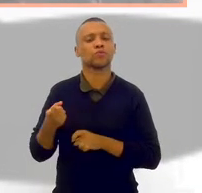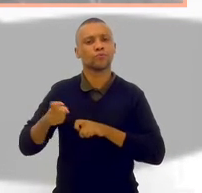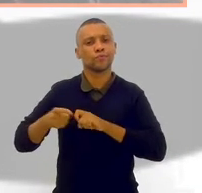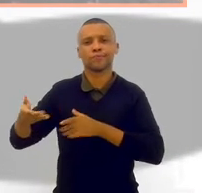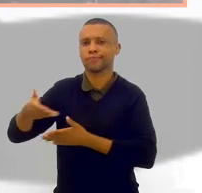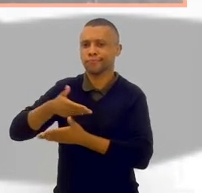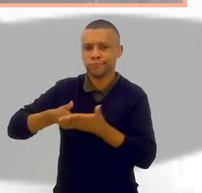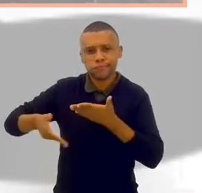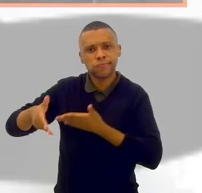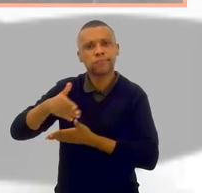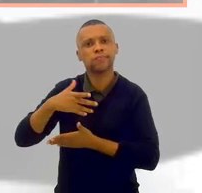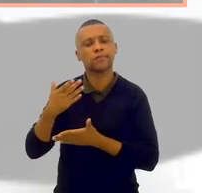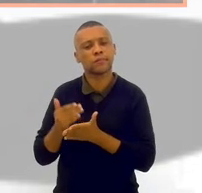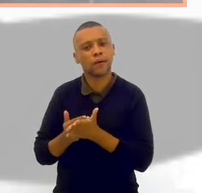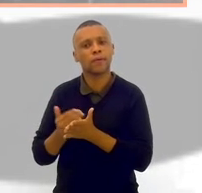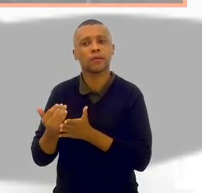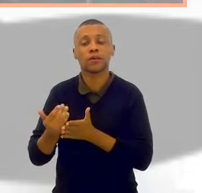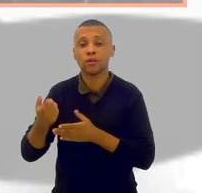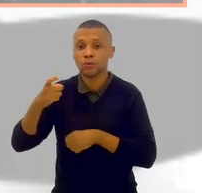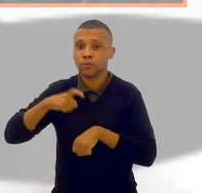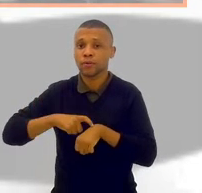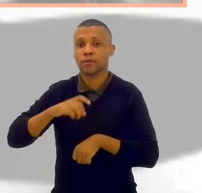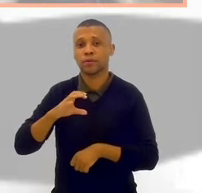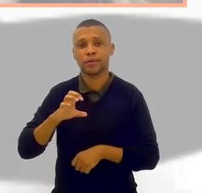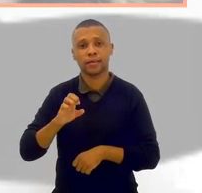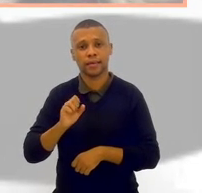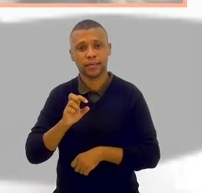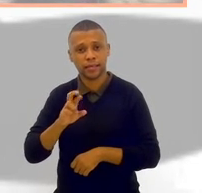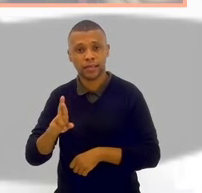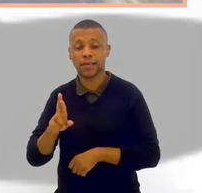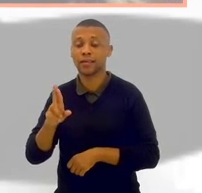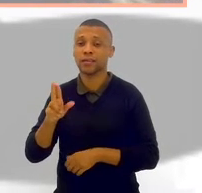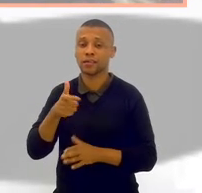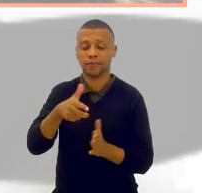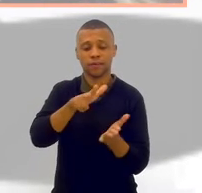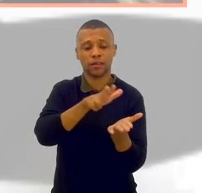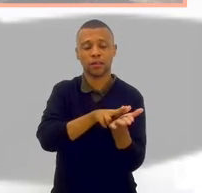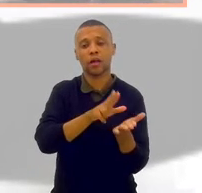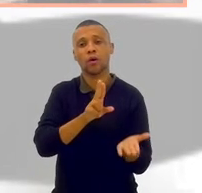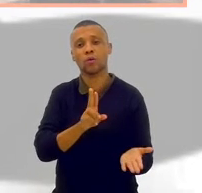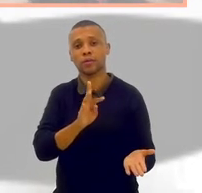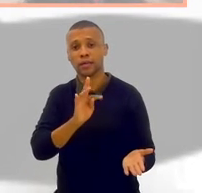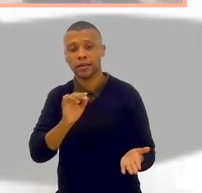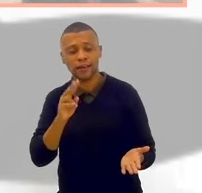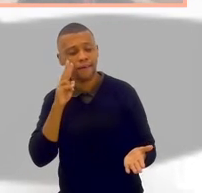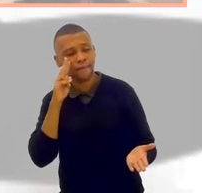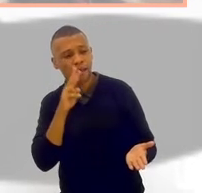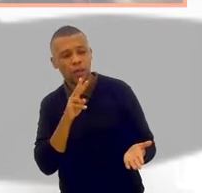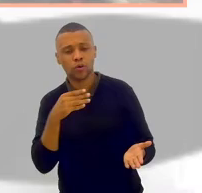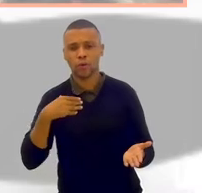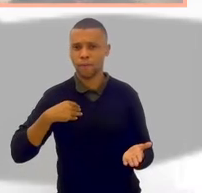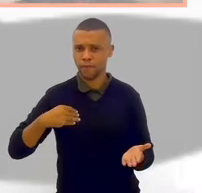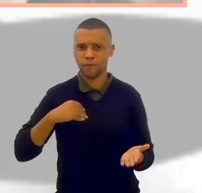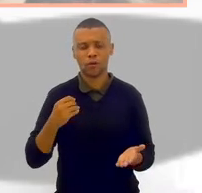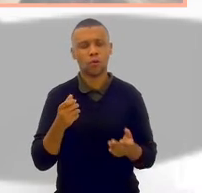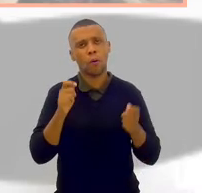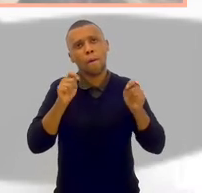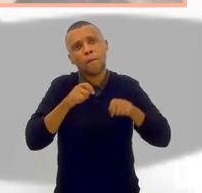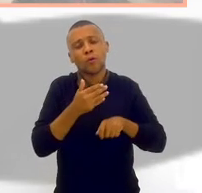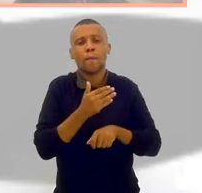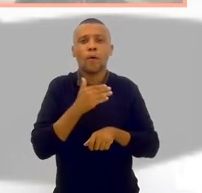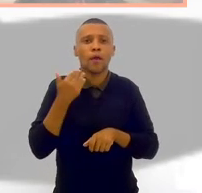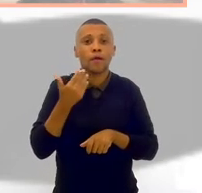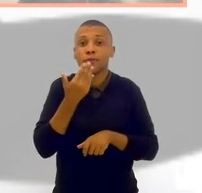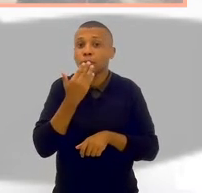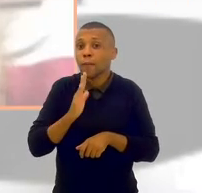E a partir daí, quando o César estava na UTI, eu vendo, né, que meu filho podia morrer, eu fiz uma promessa